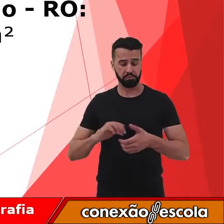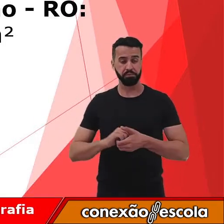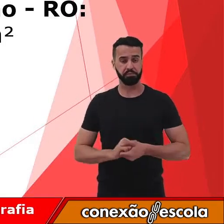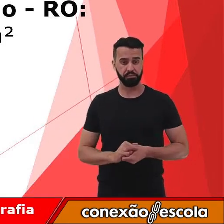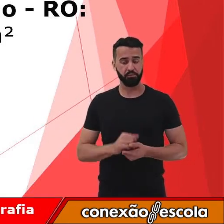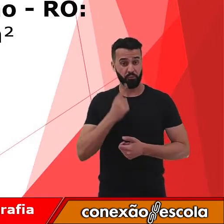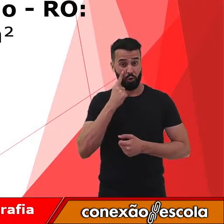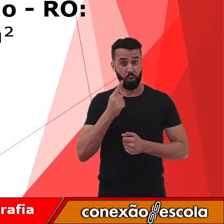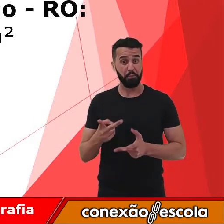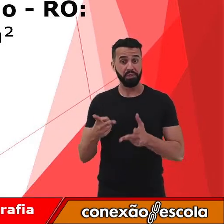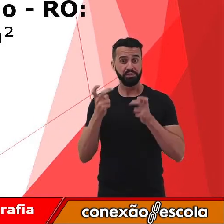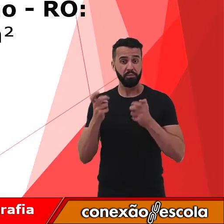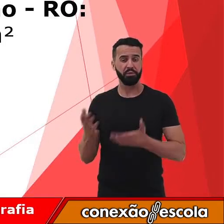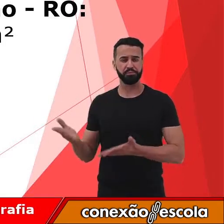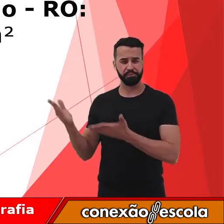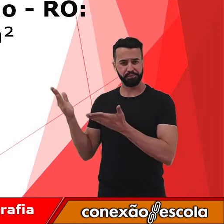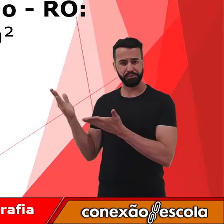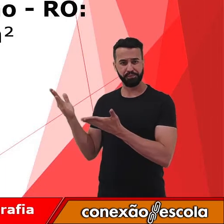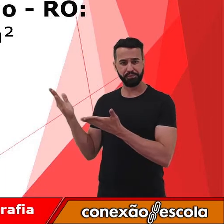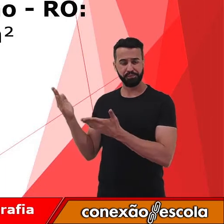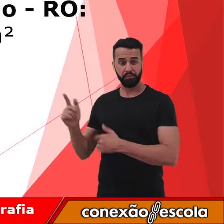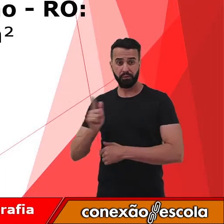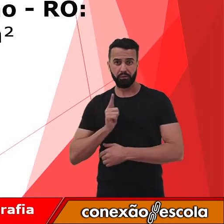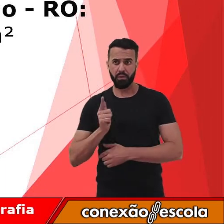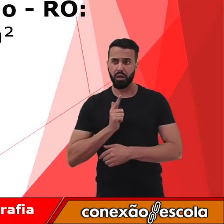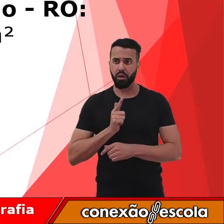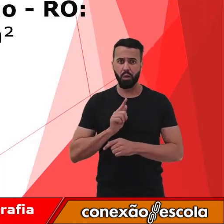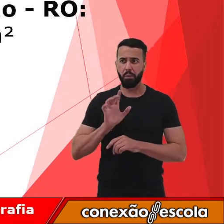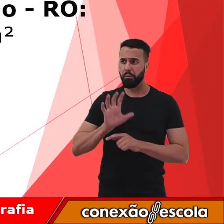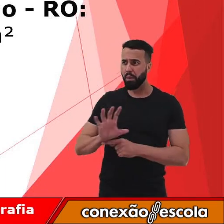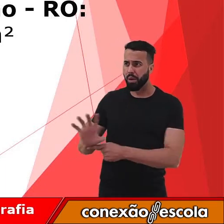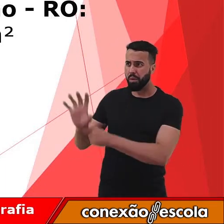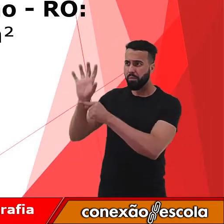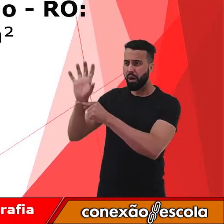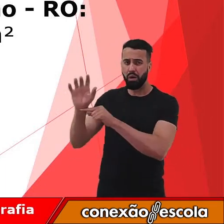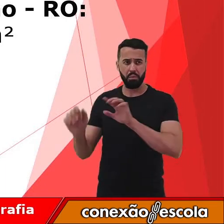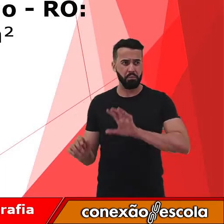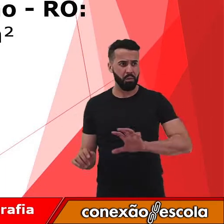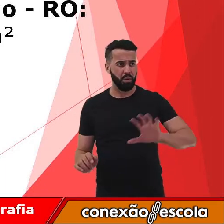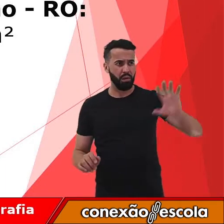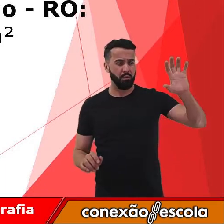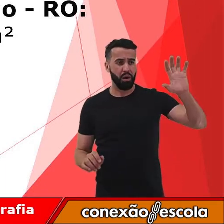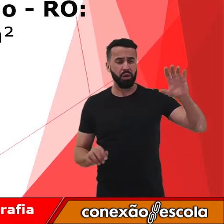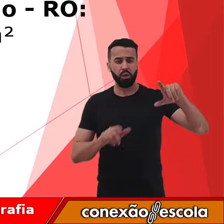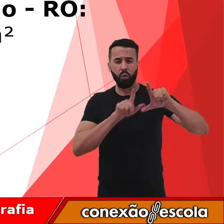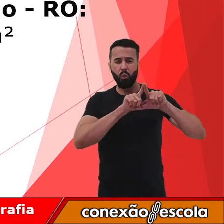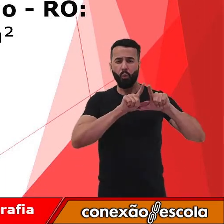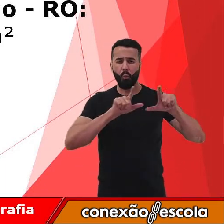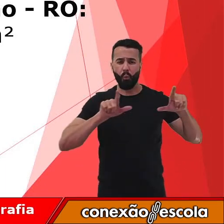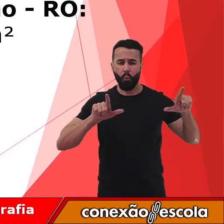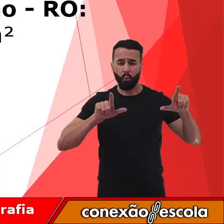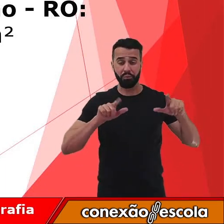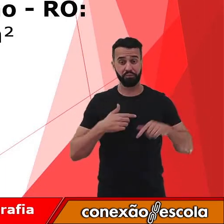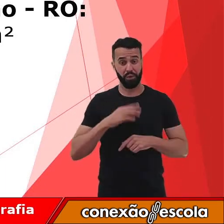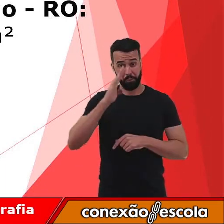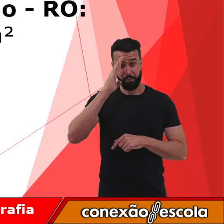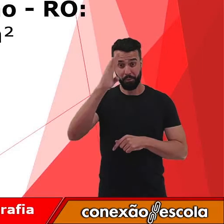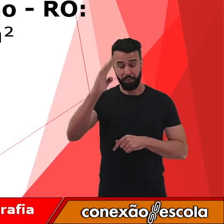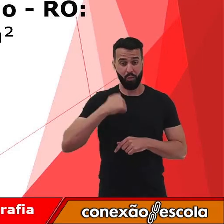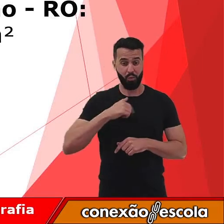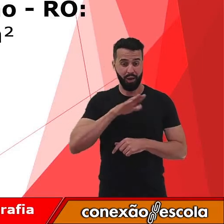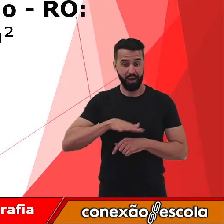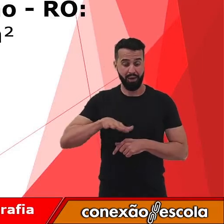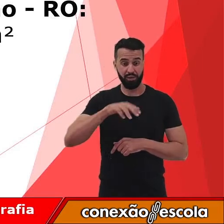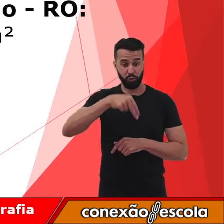demográfica. Percebemos que existem regiões de vazios demográficos, principalmente na região norte do país,